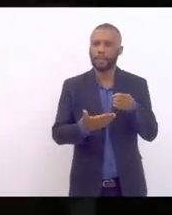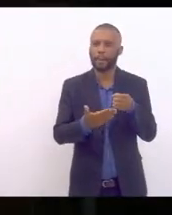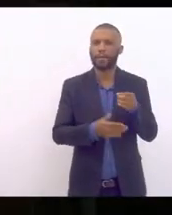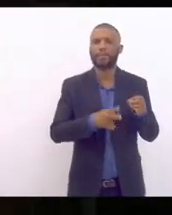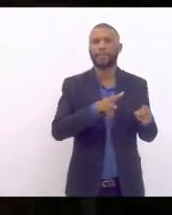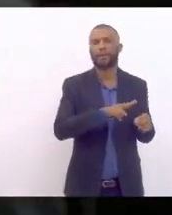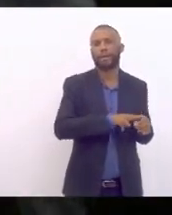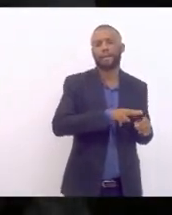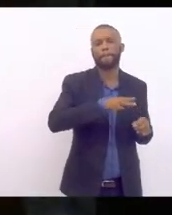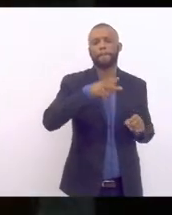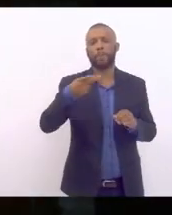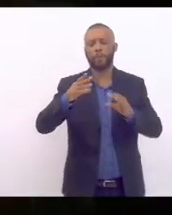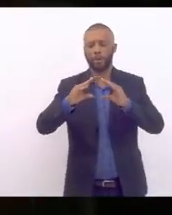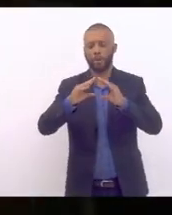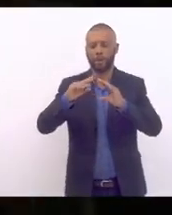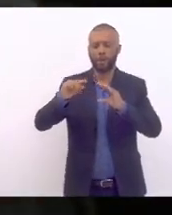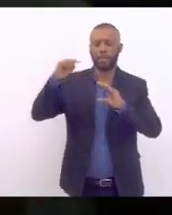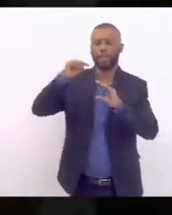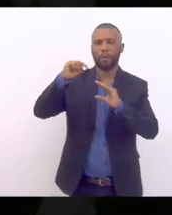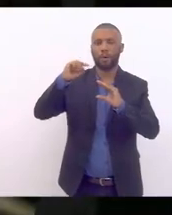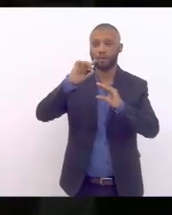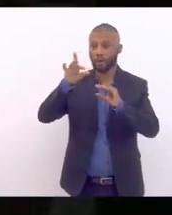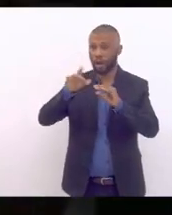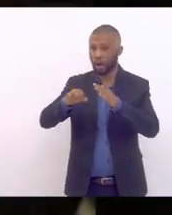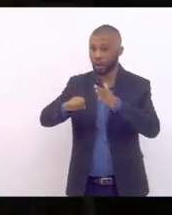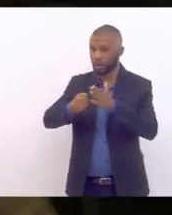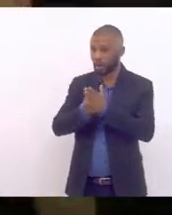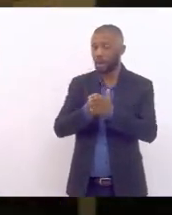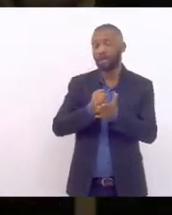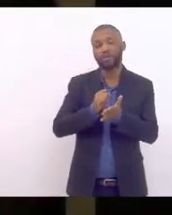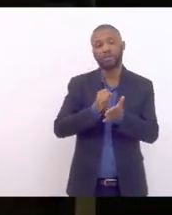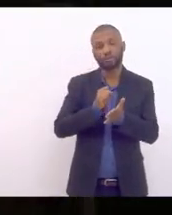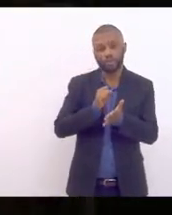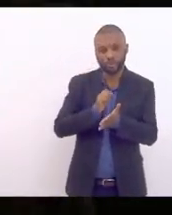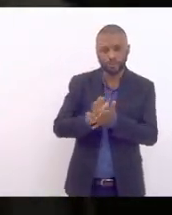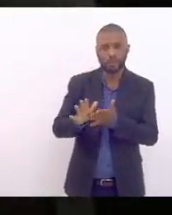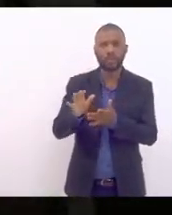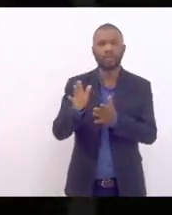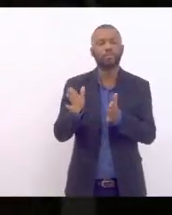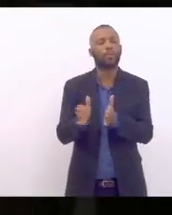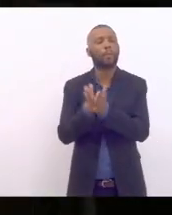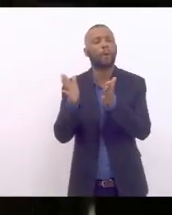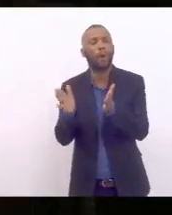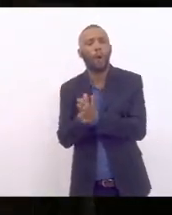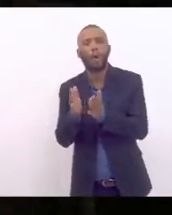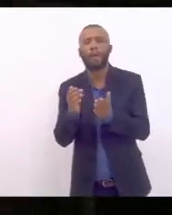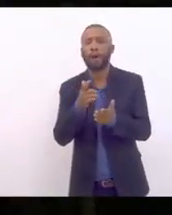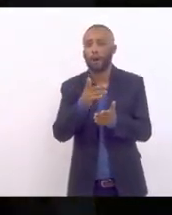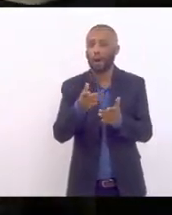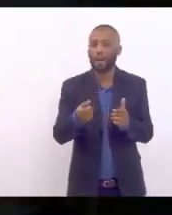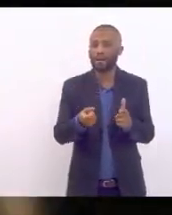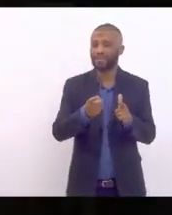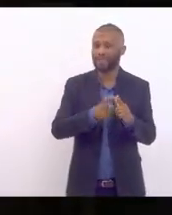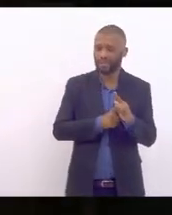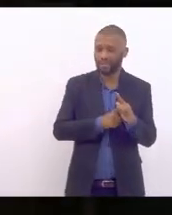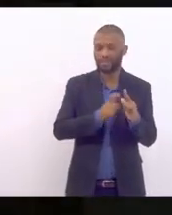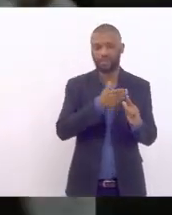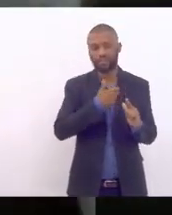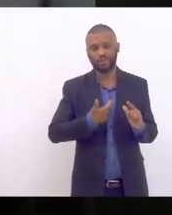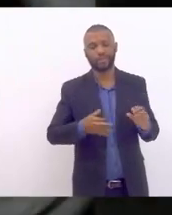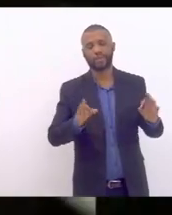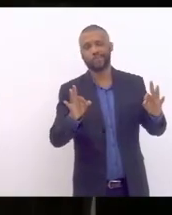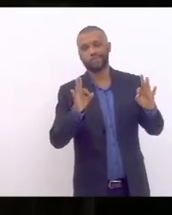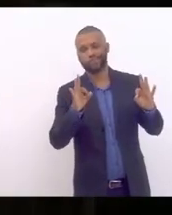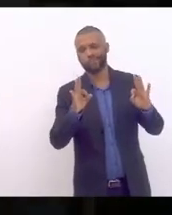para o topo da pirâmide porque ela só congela despesa social ela não congela pagamento de dívida portanto todo o